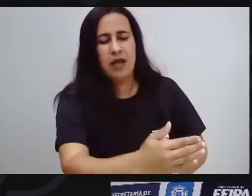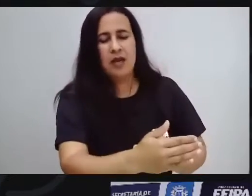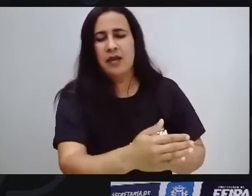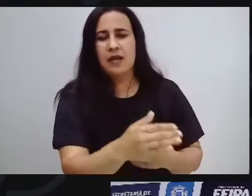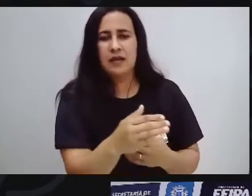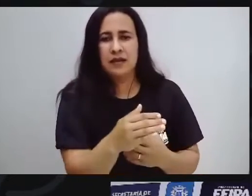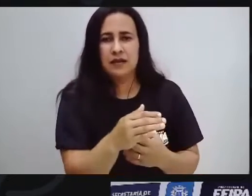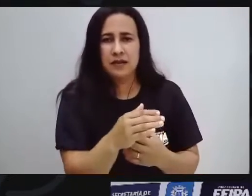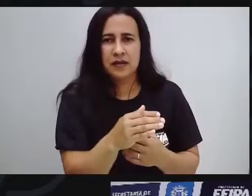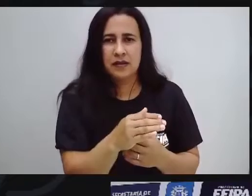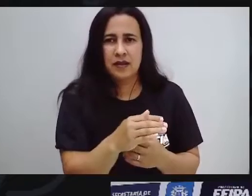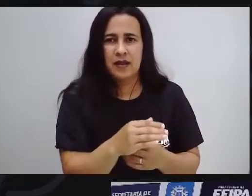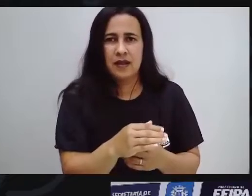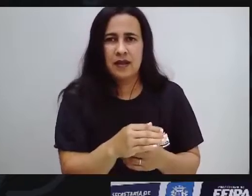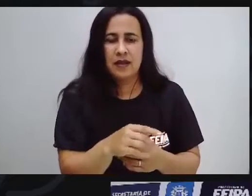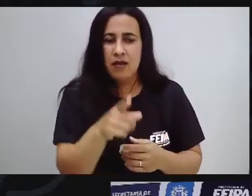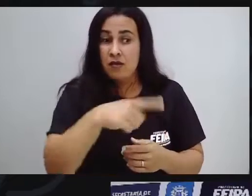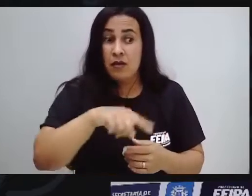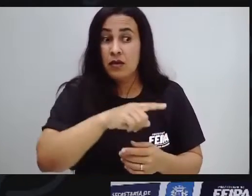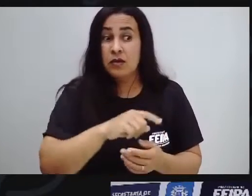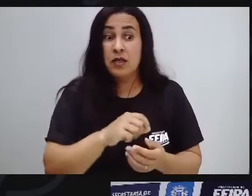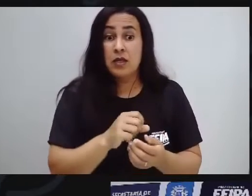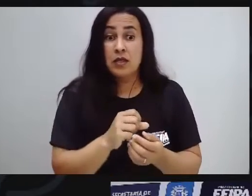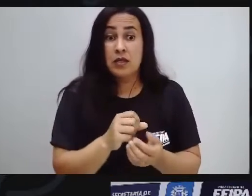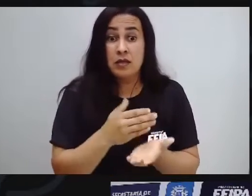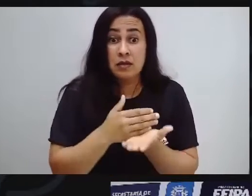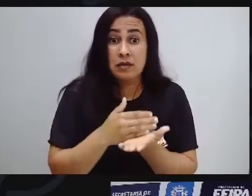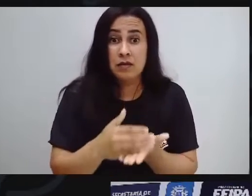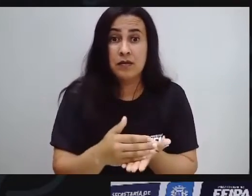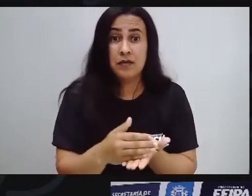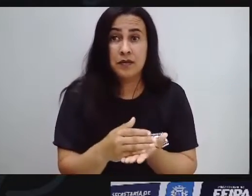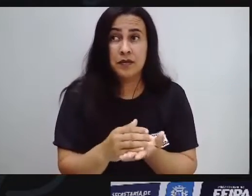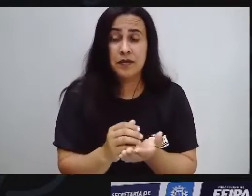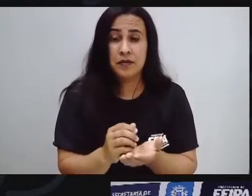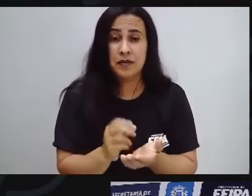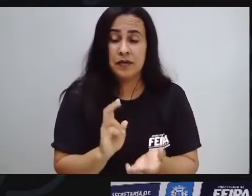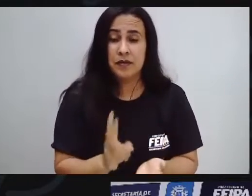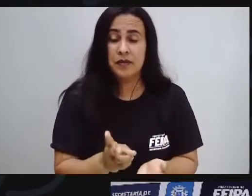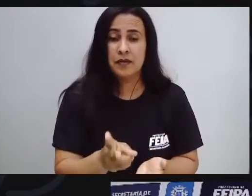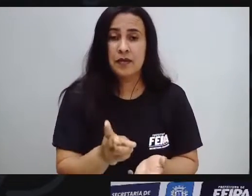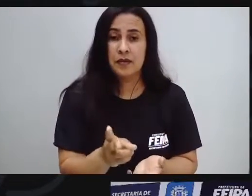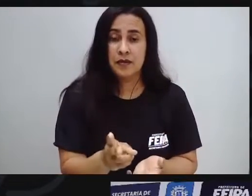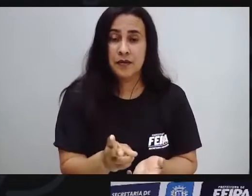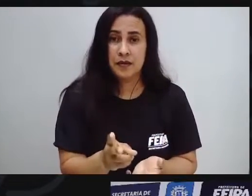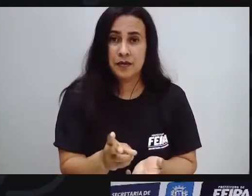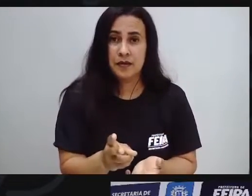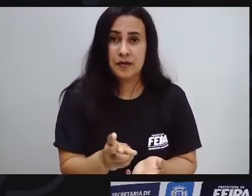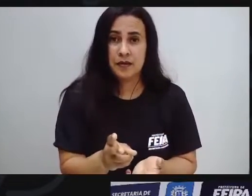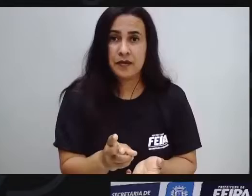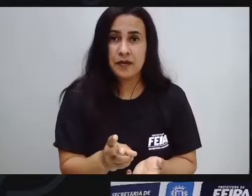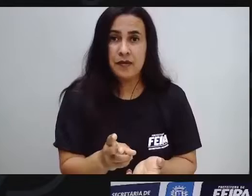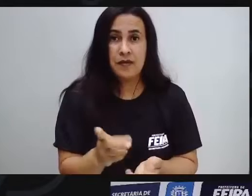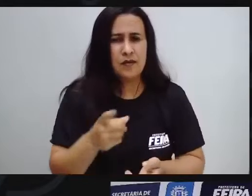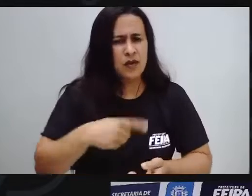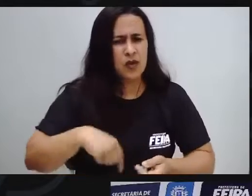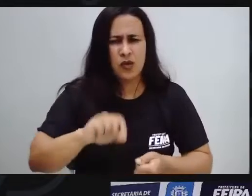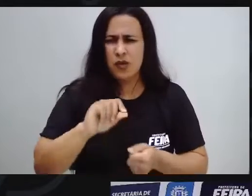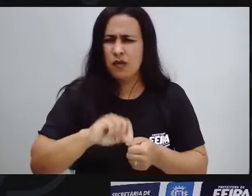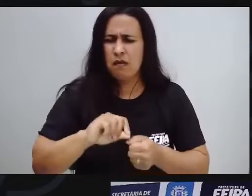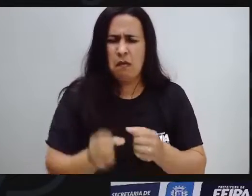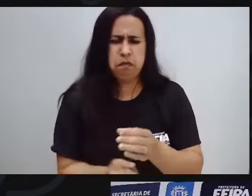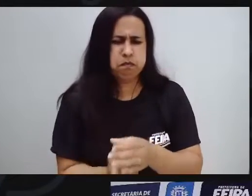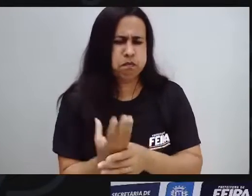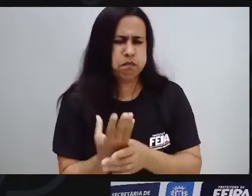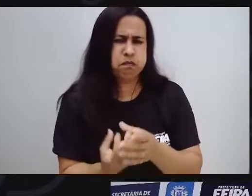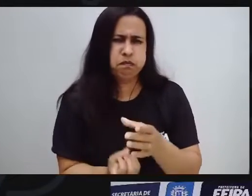ou dar ponta pé Inicial neste morro caminhar e ouvimos muitas coisas